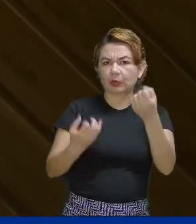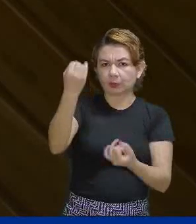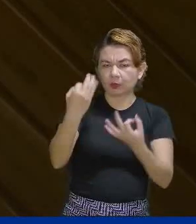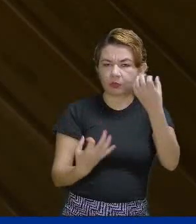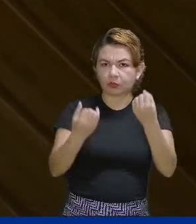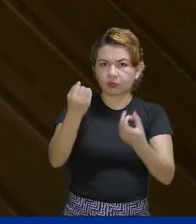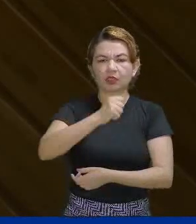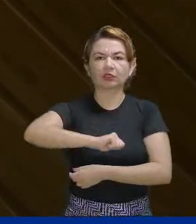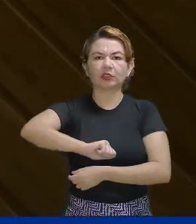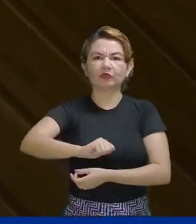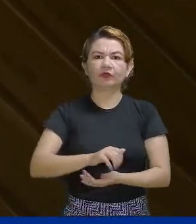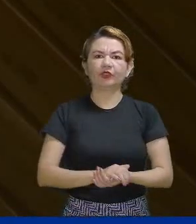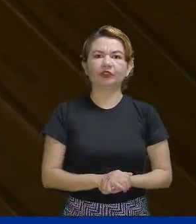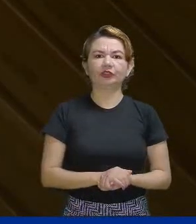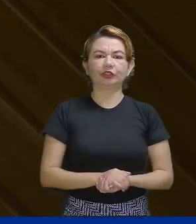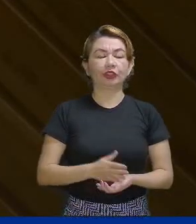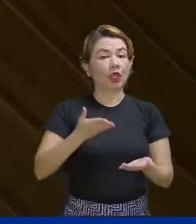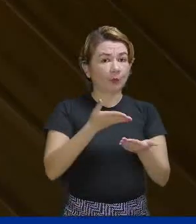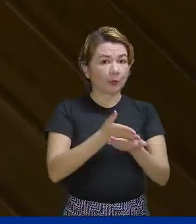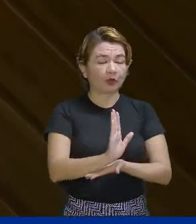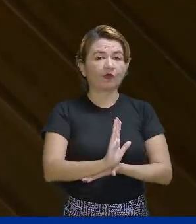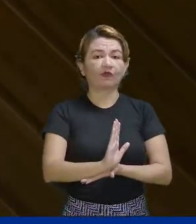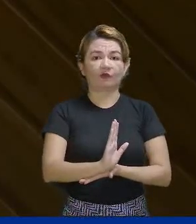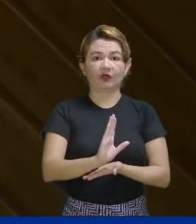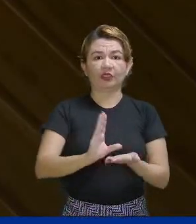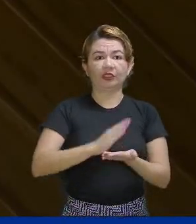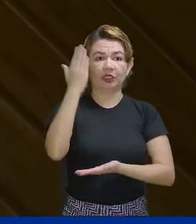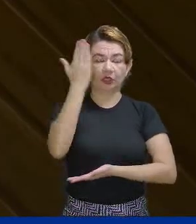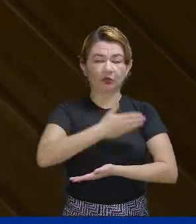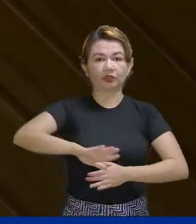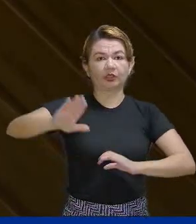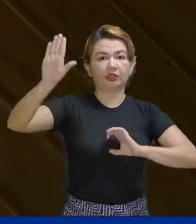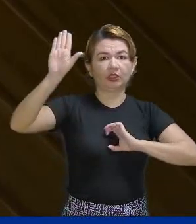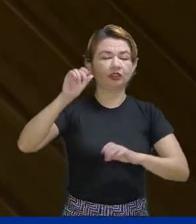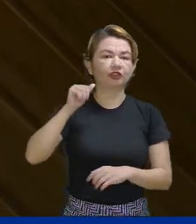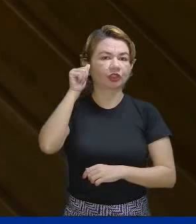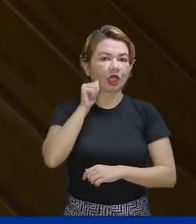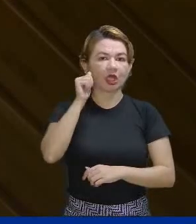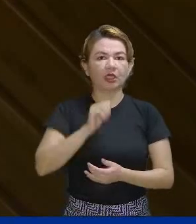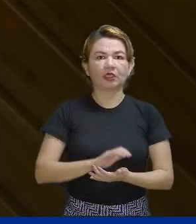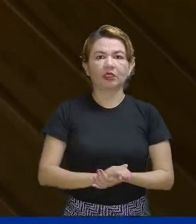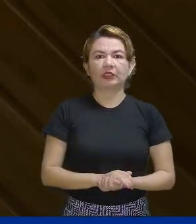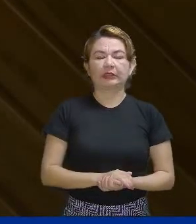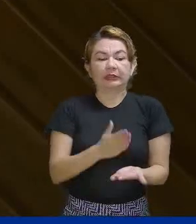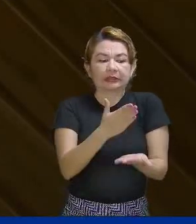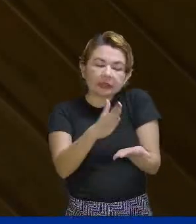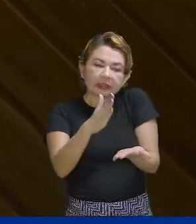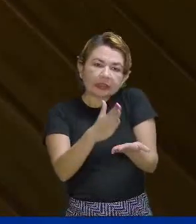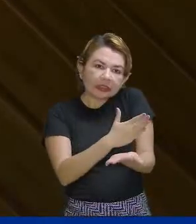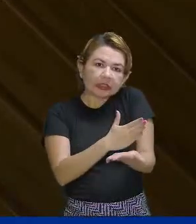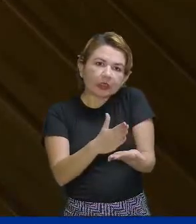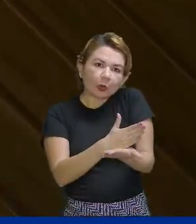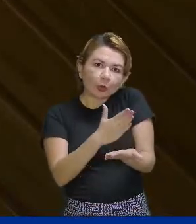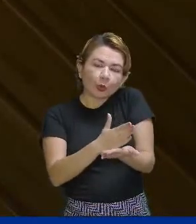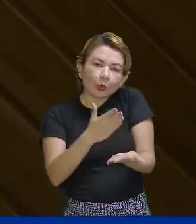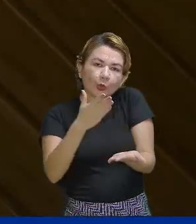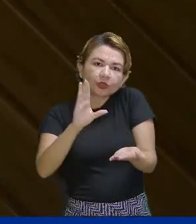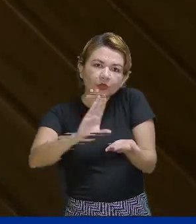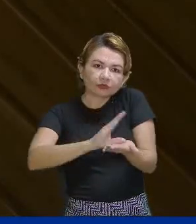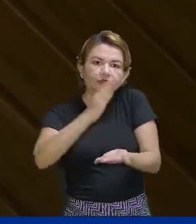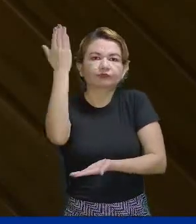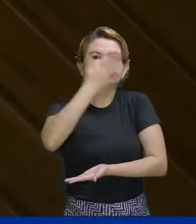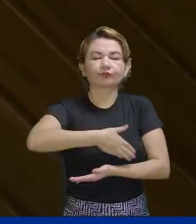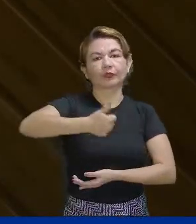sentido de que sejam aprovadas as contas da candidata, pelo menos na modalidade com ressalvas, já que essa